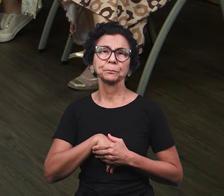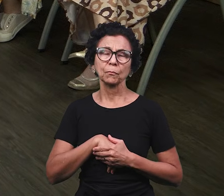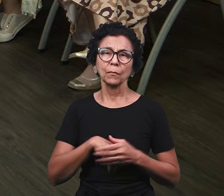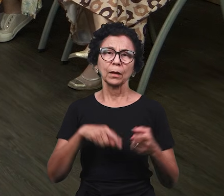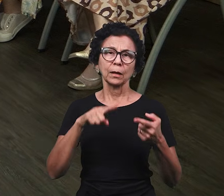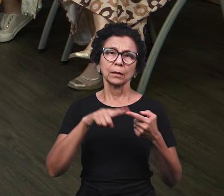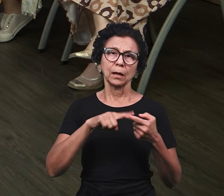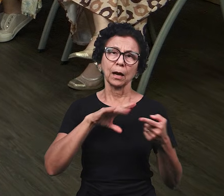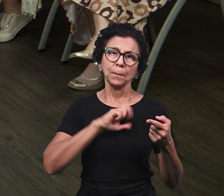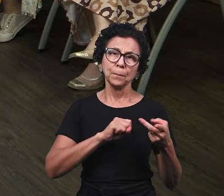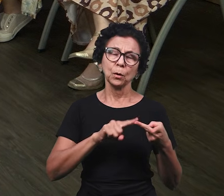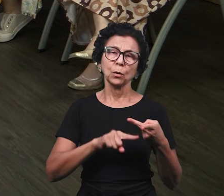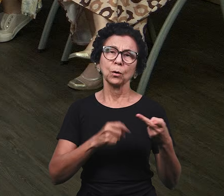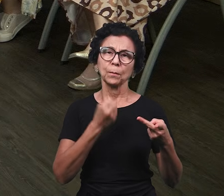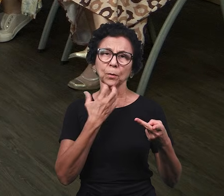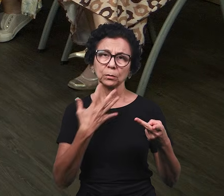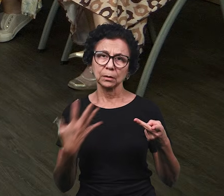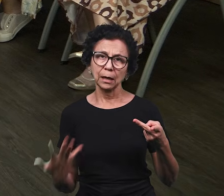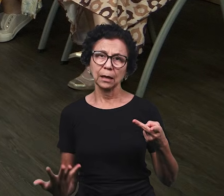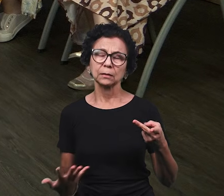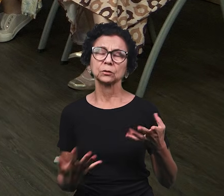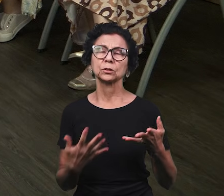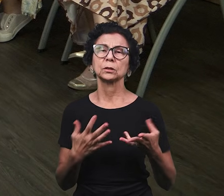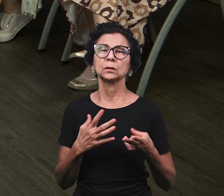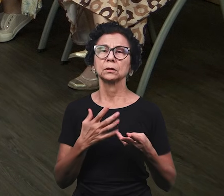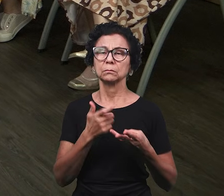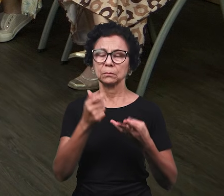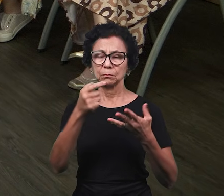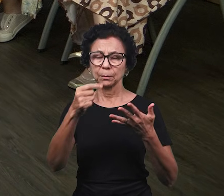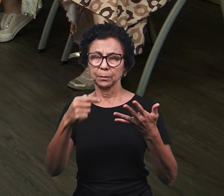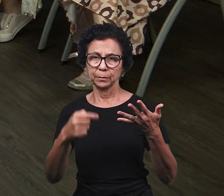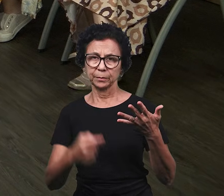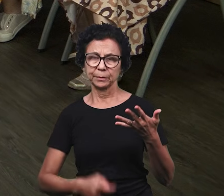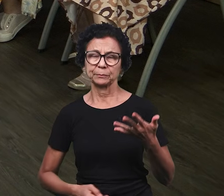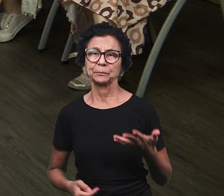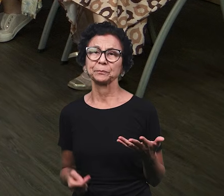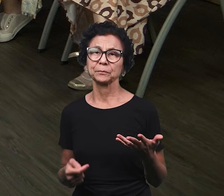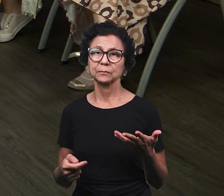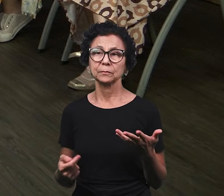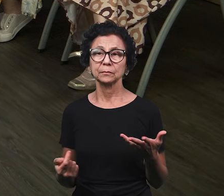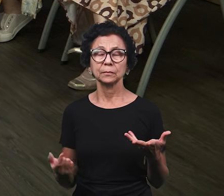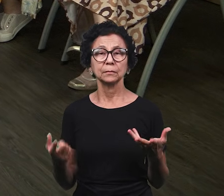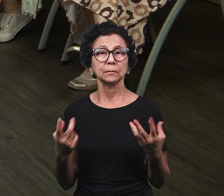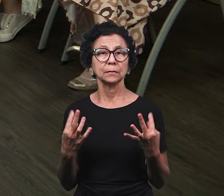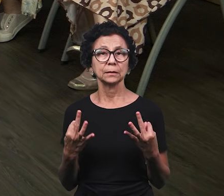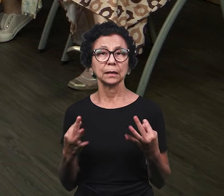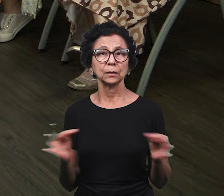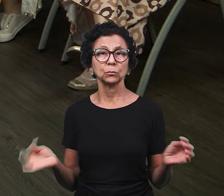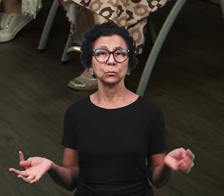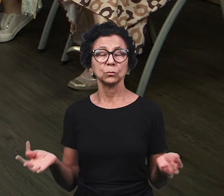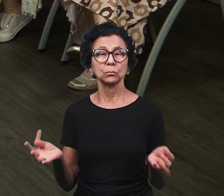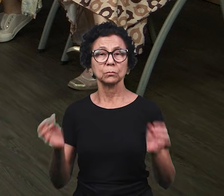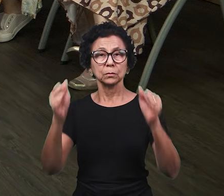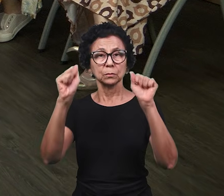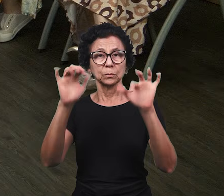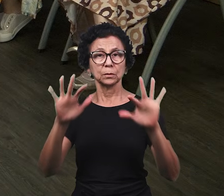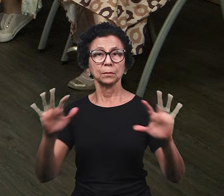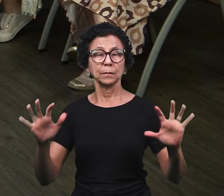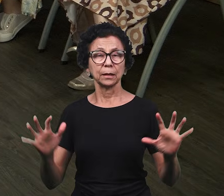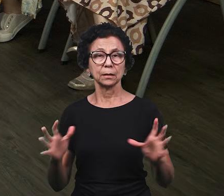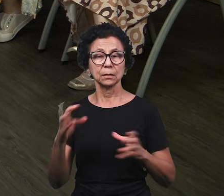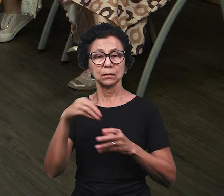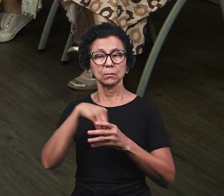o amor, sobre a caridade. Mas tudo isso está num pacote de bênçãos, está